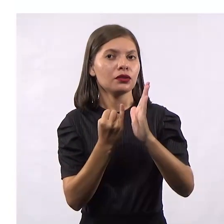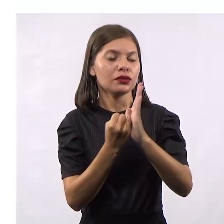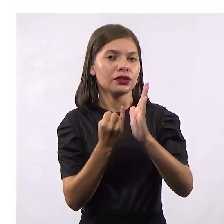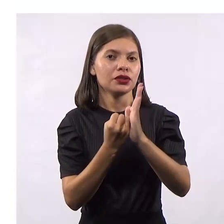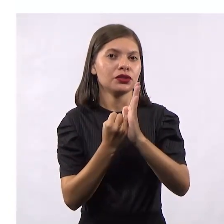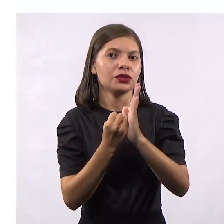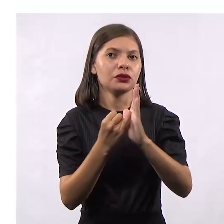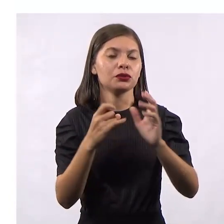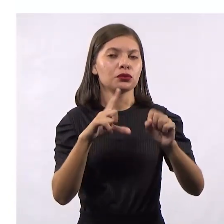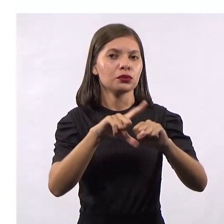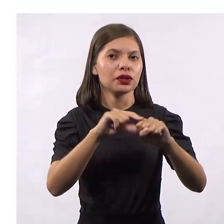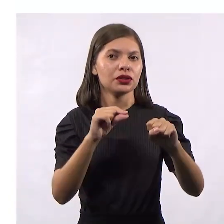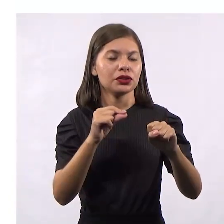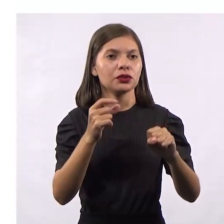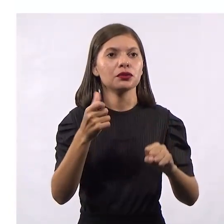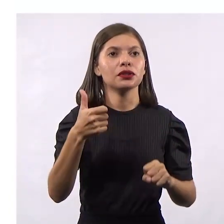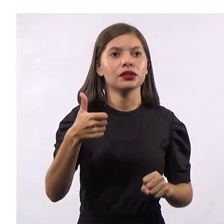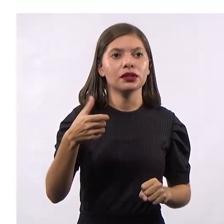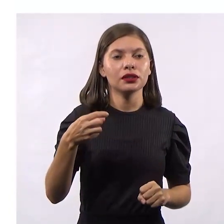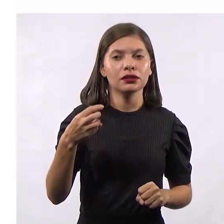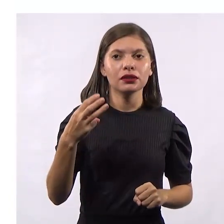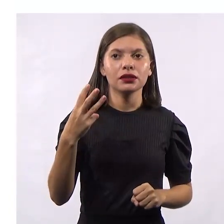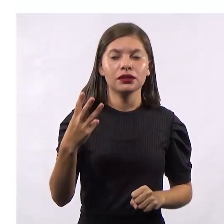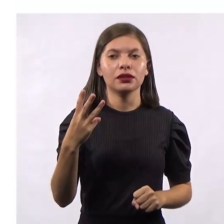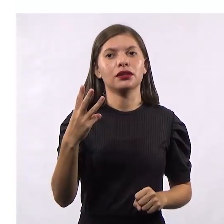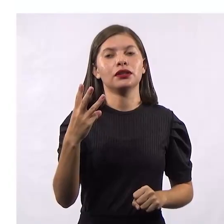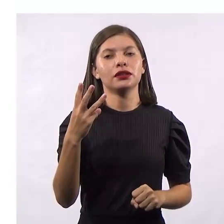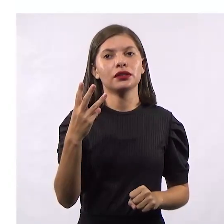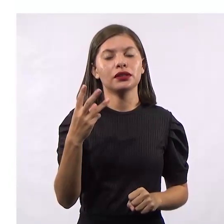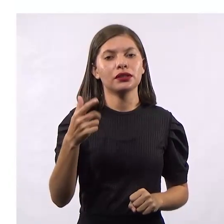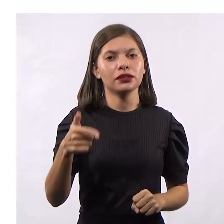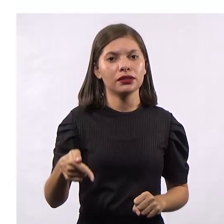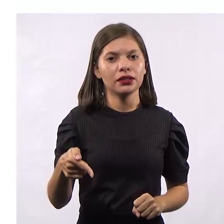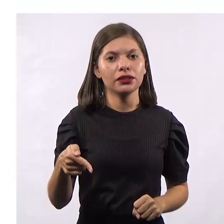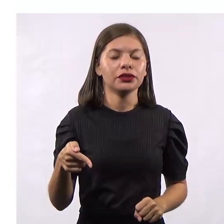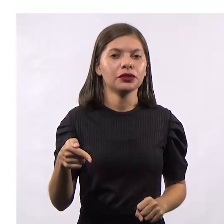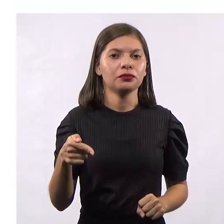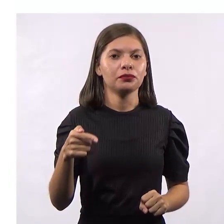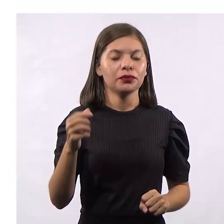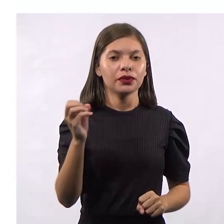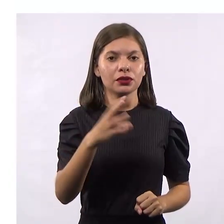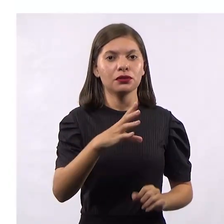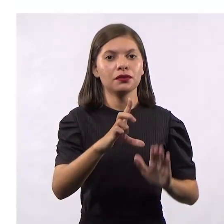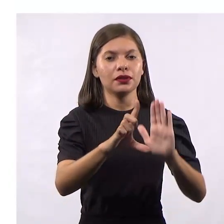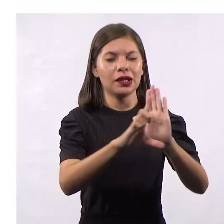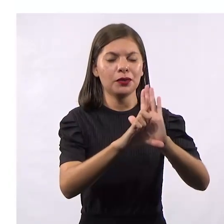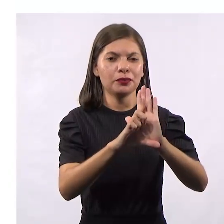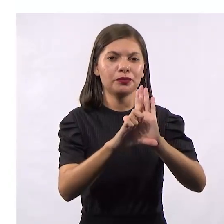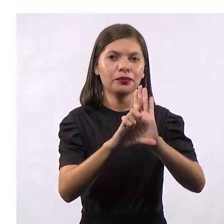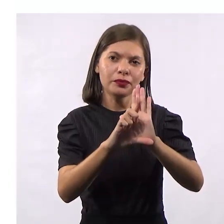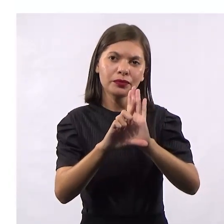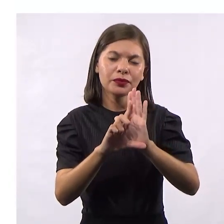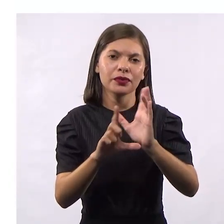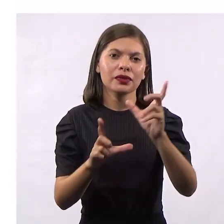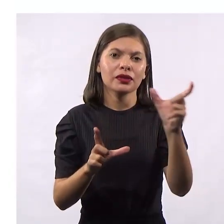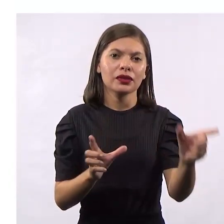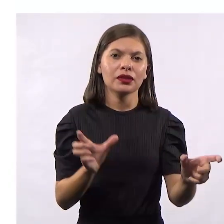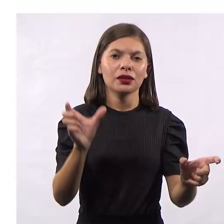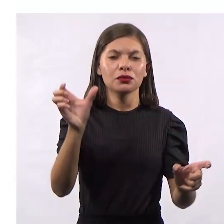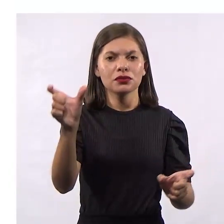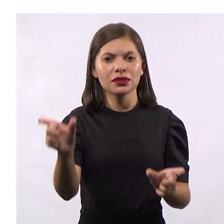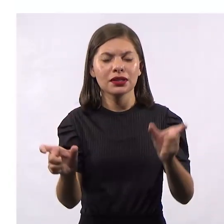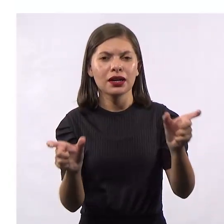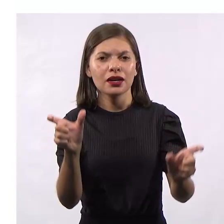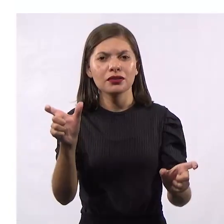do artigo 137 da nova lei, né, da Lei 14.133, a gente vai ter os